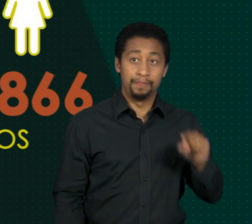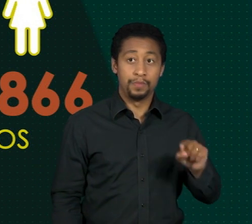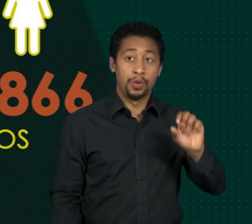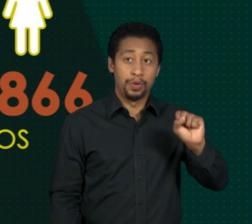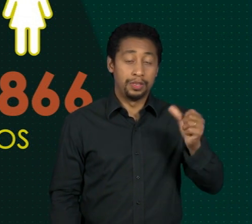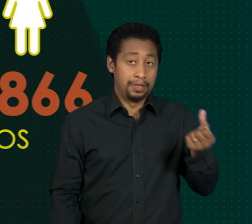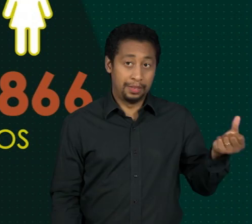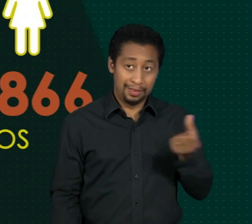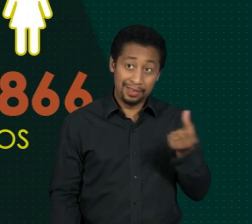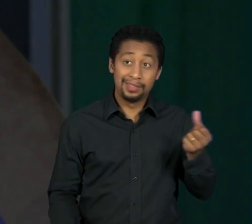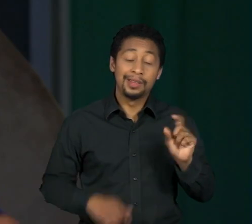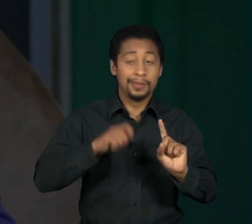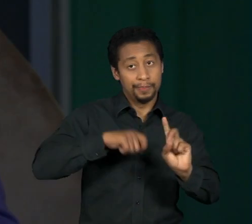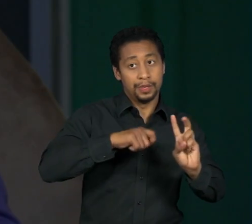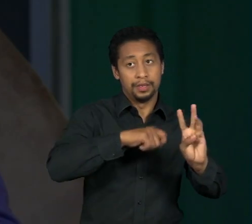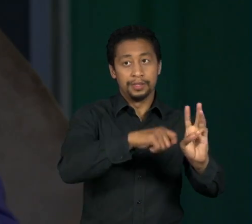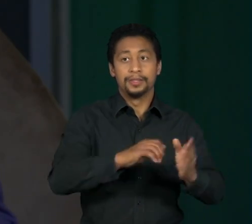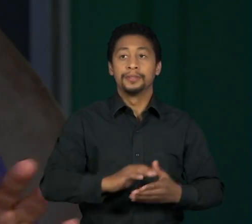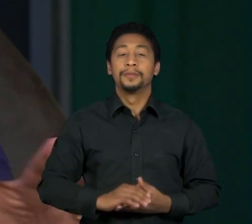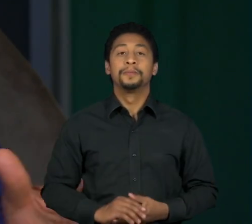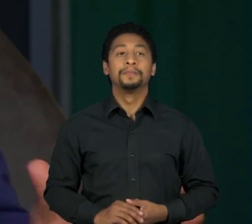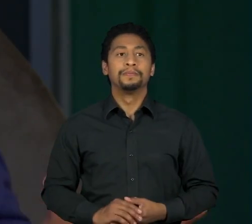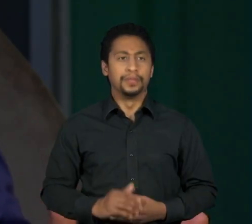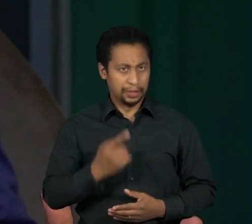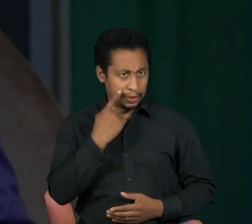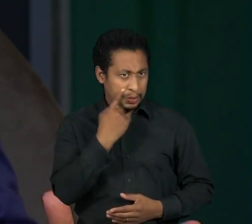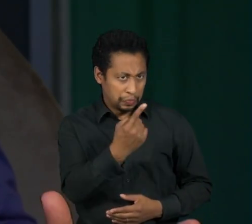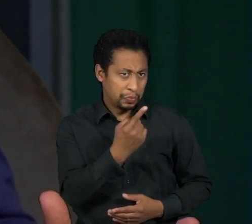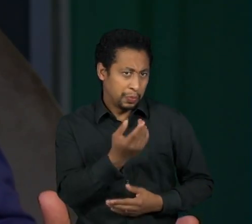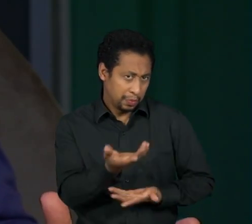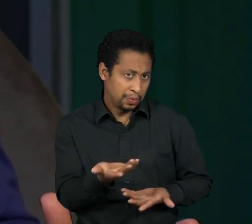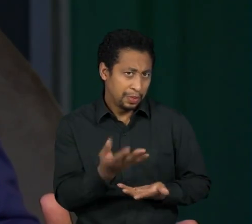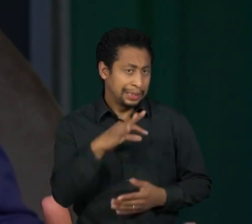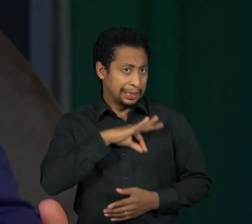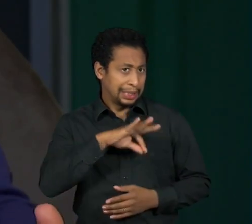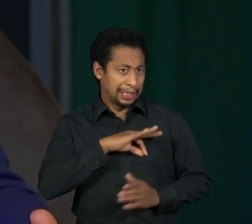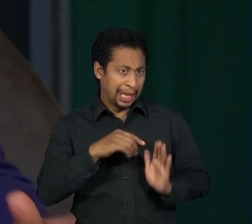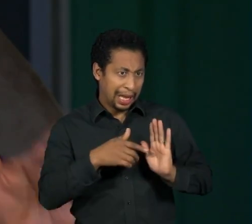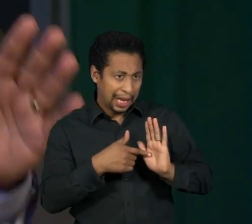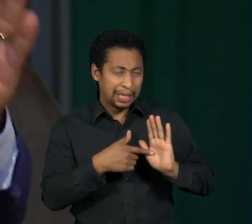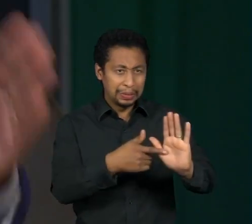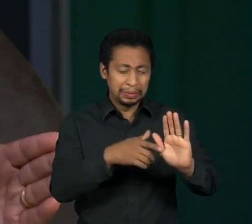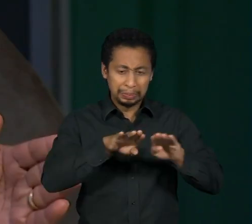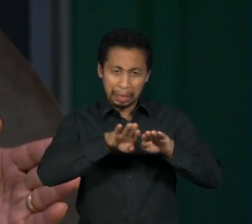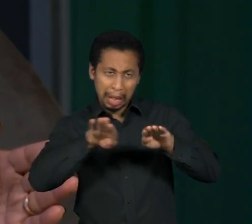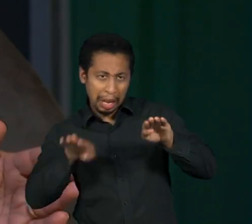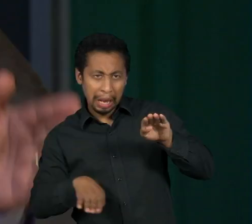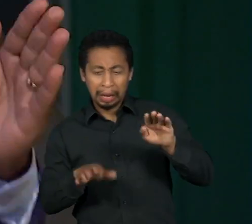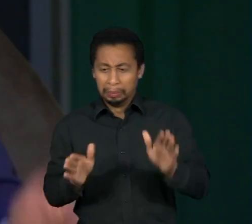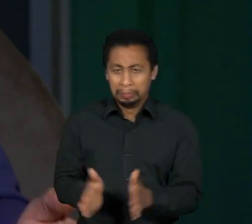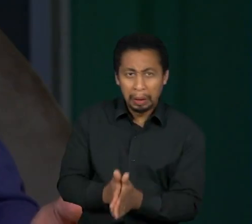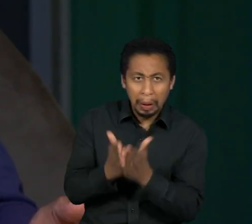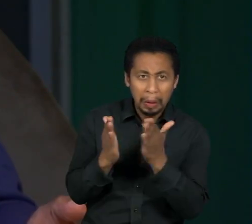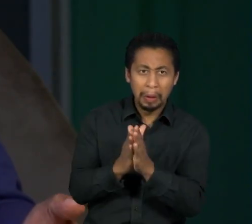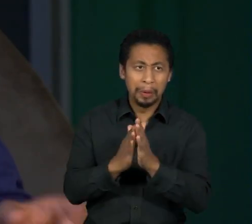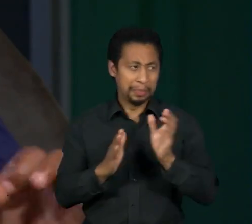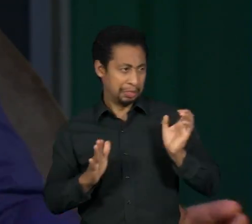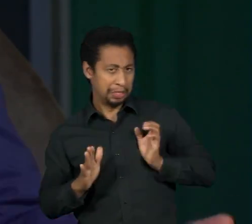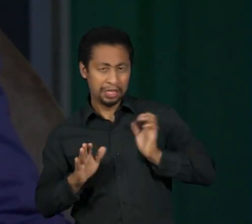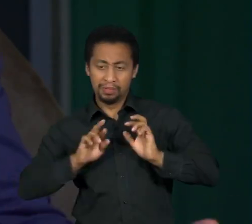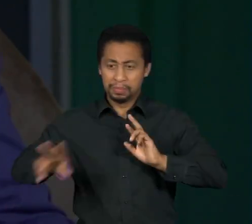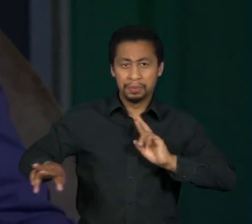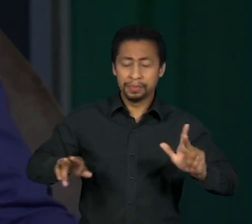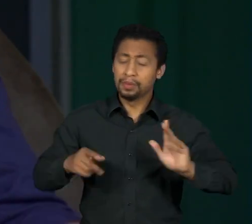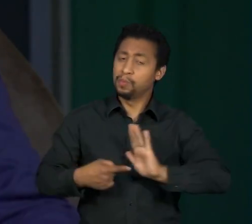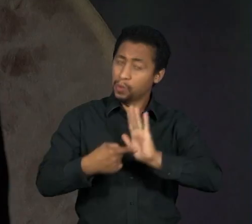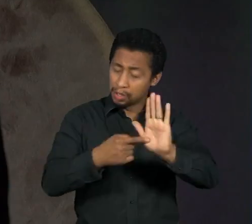1.866 mensais. Márcio Breck, então está muito claro e definido, né? A pobreza tem cor e tem